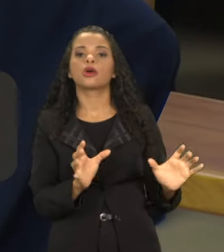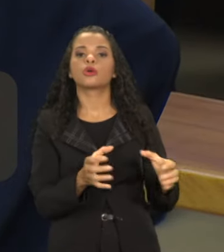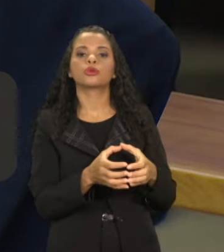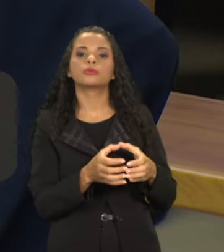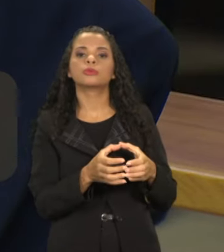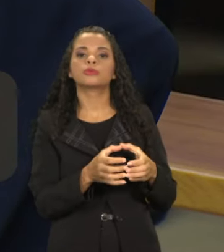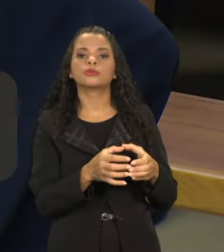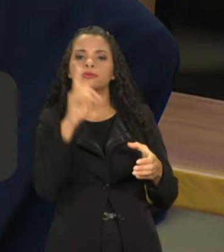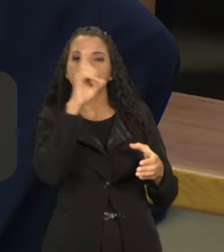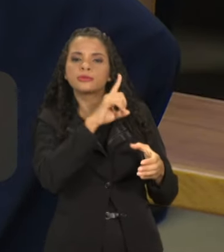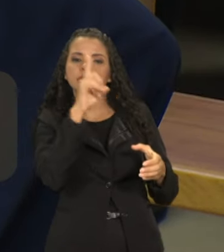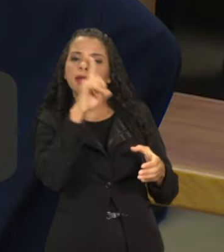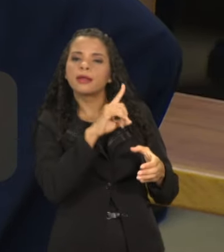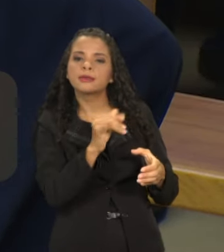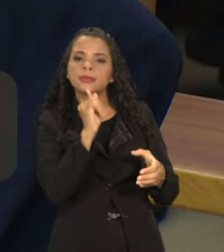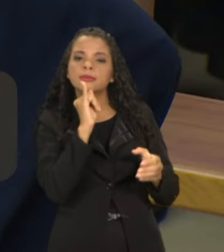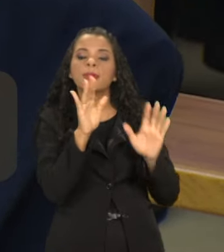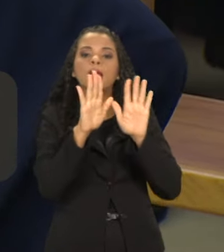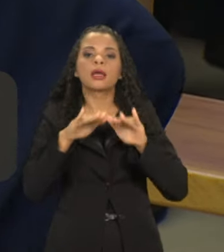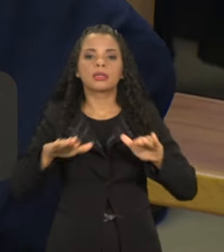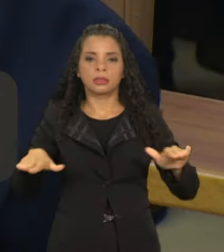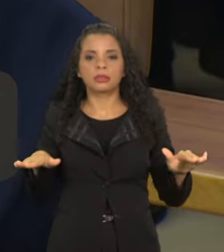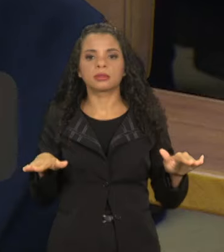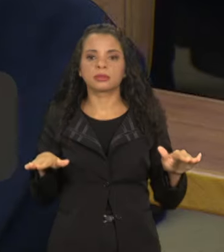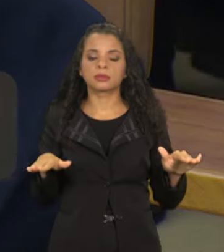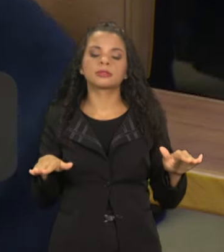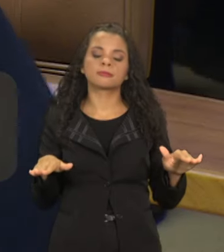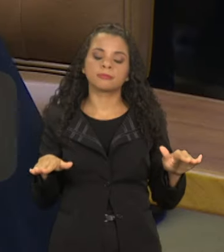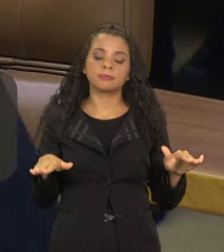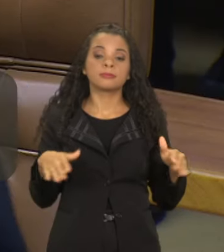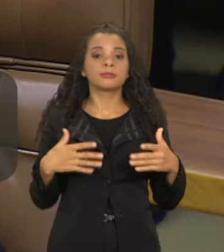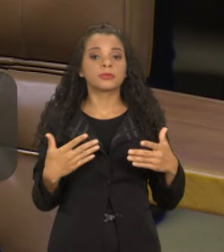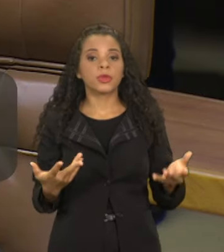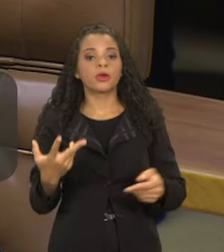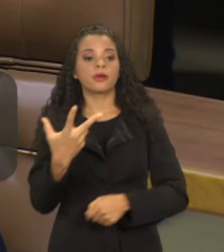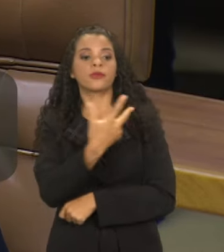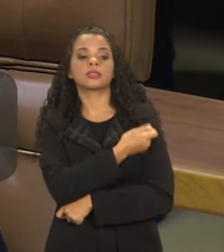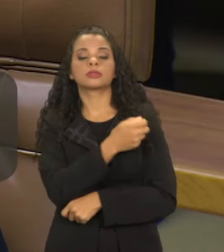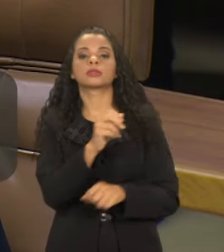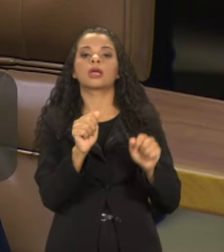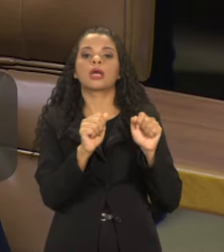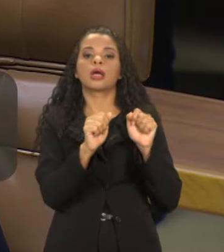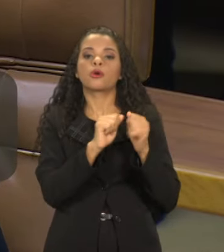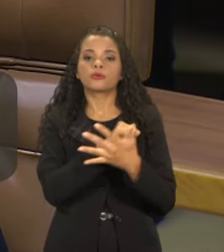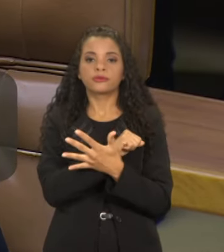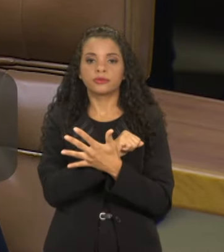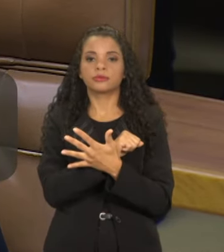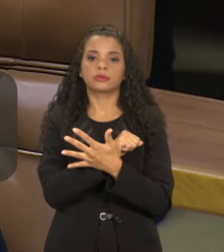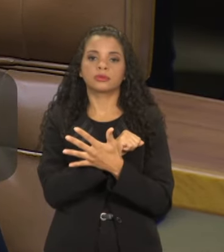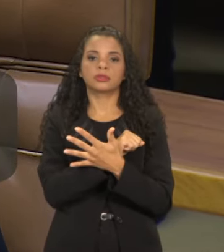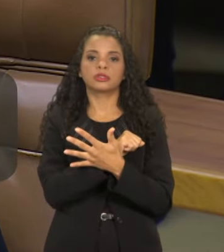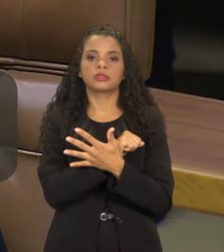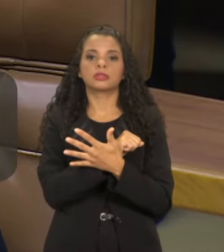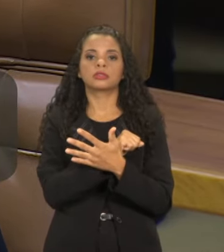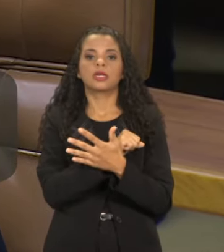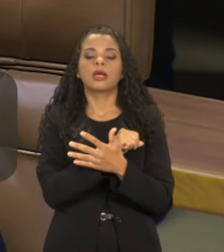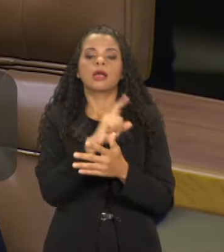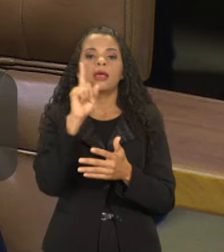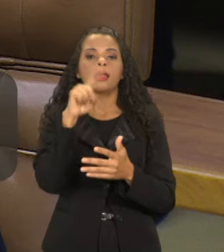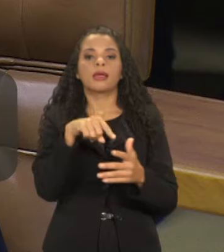crianças. Aliás, a vacina da Covid foi inserida no Programa Nacional de Imunizações